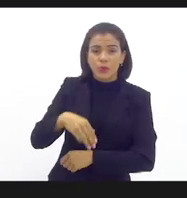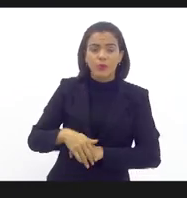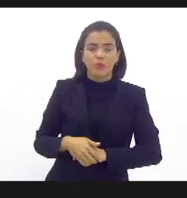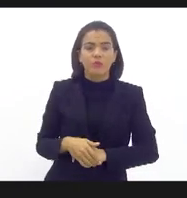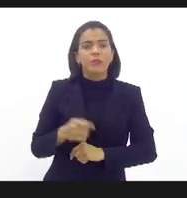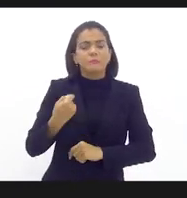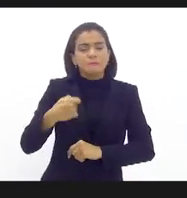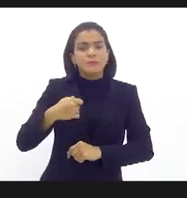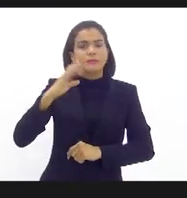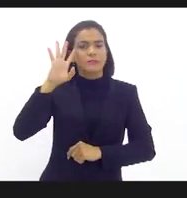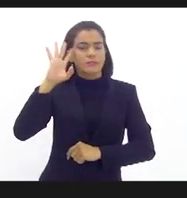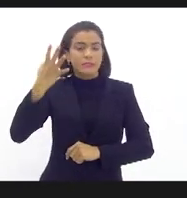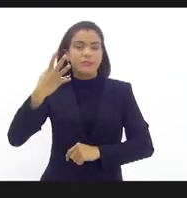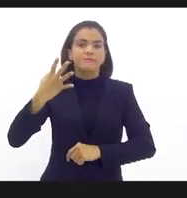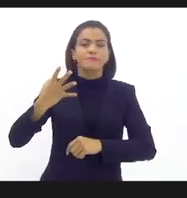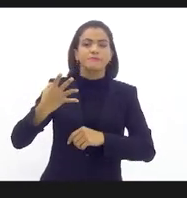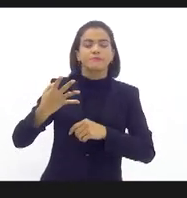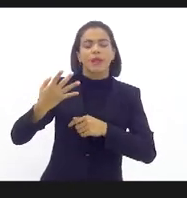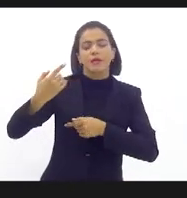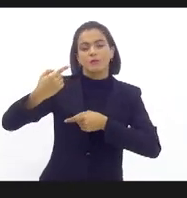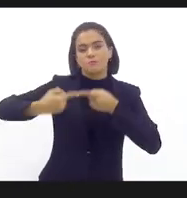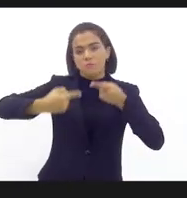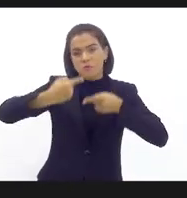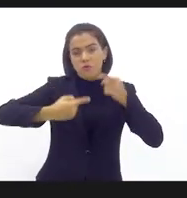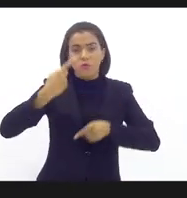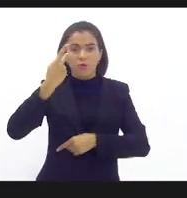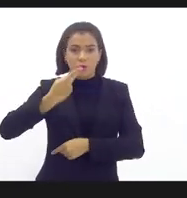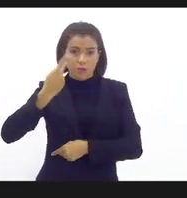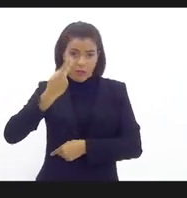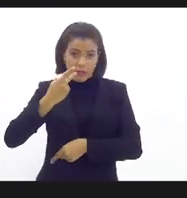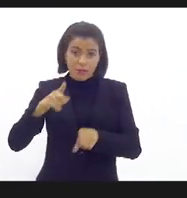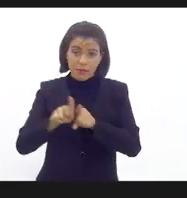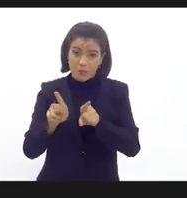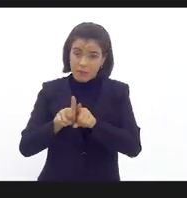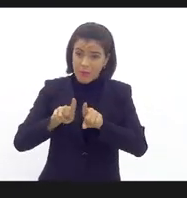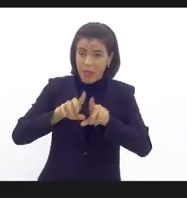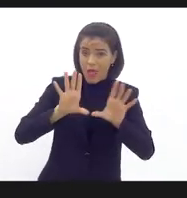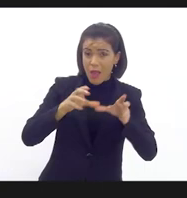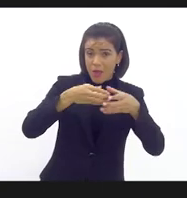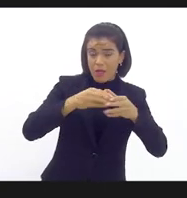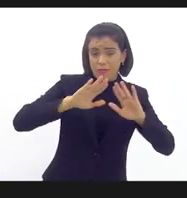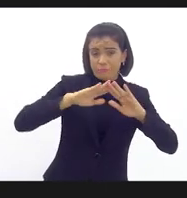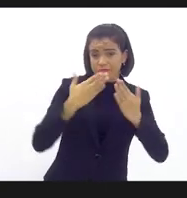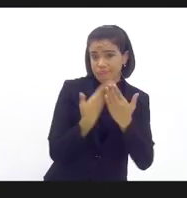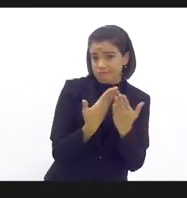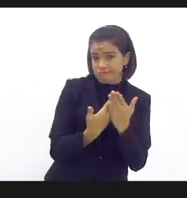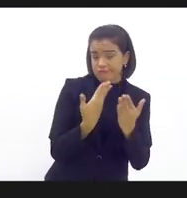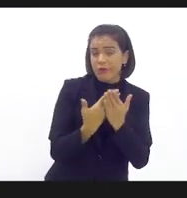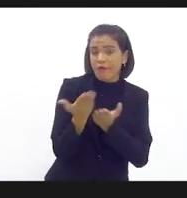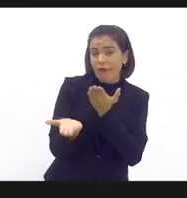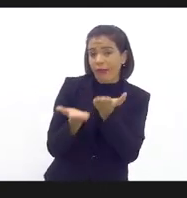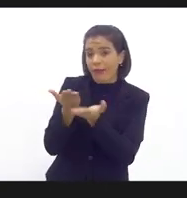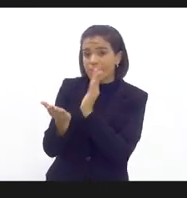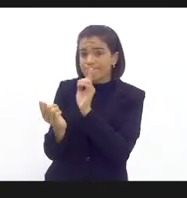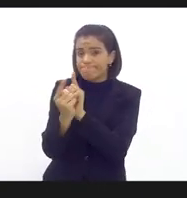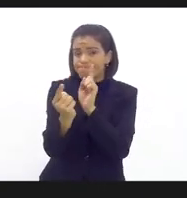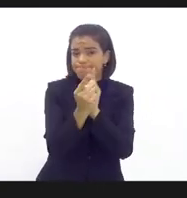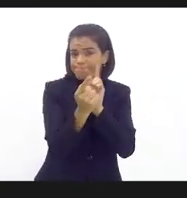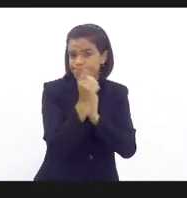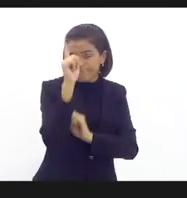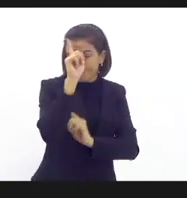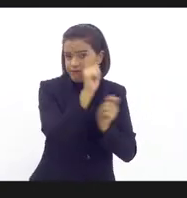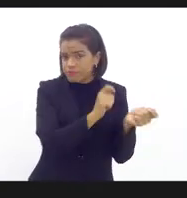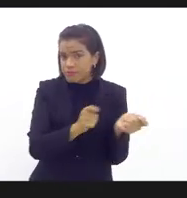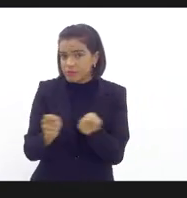definir as políticas e para a comunidade escolar que vai atender o povo no dia a dia. Então, é